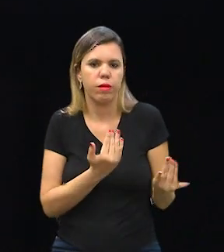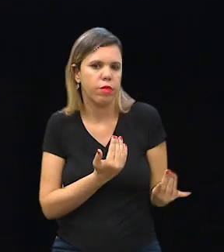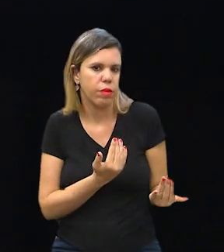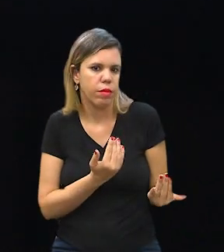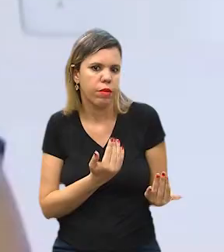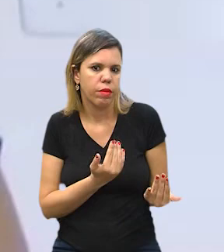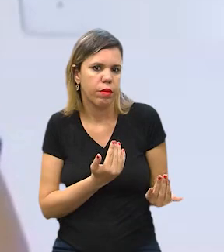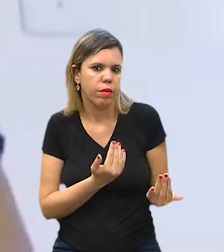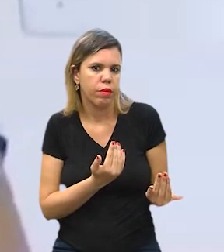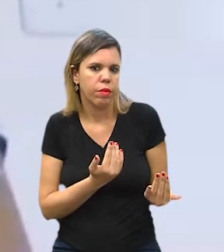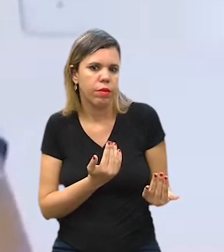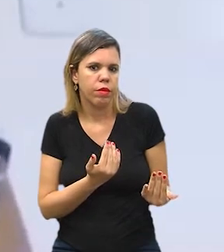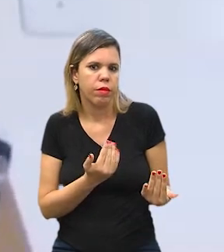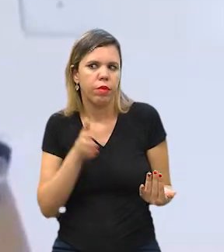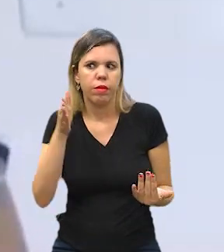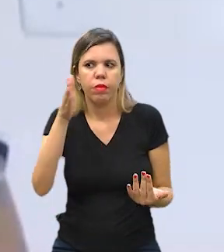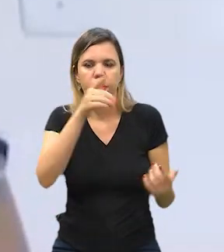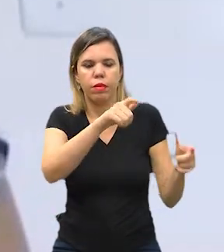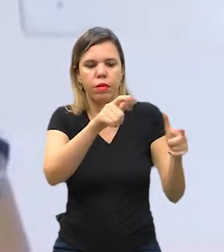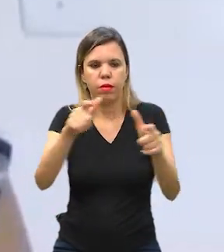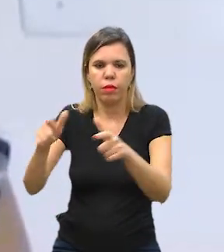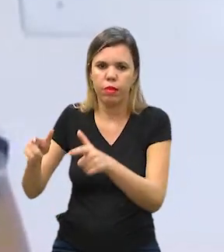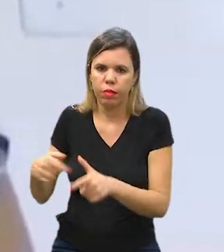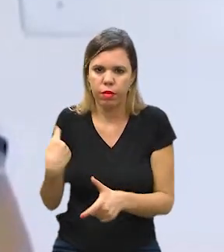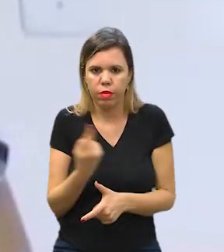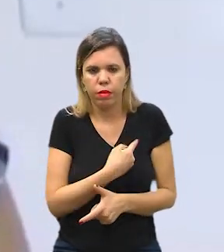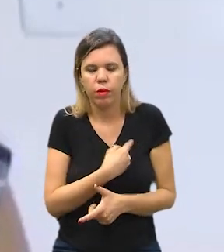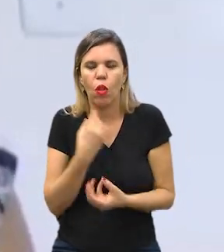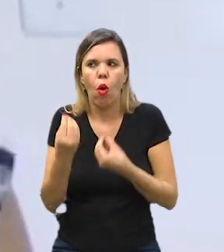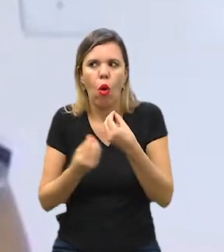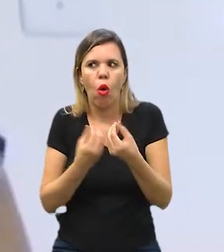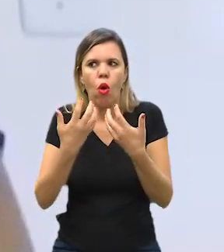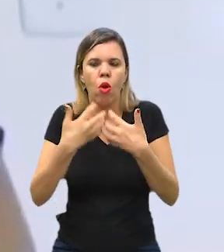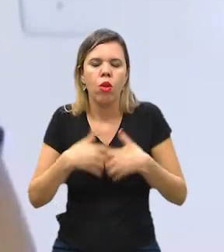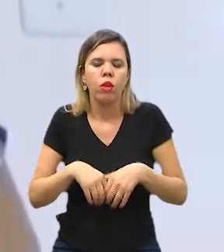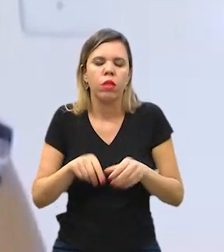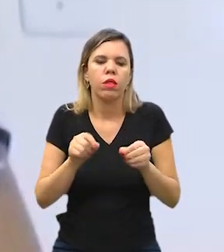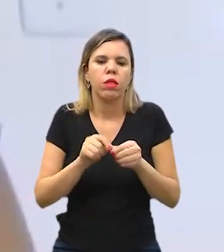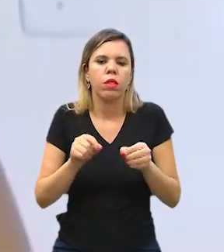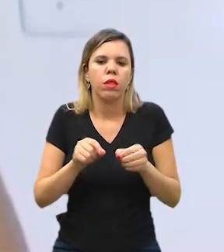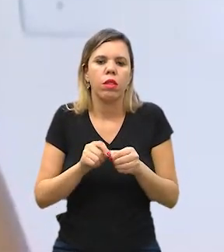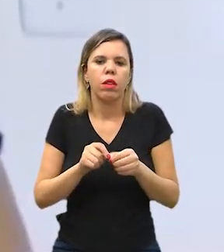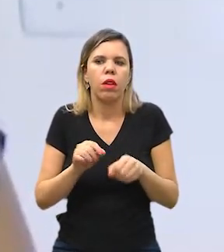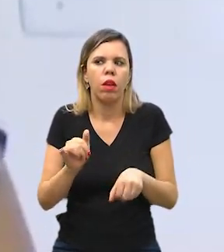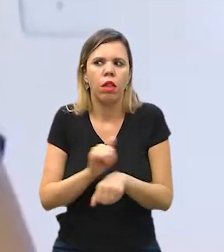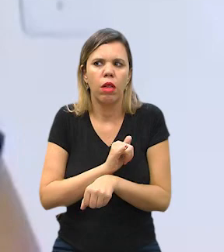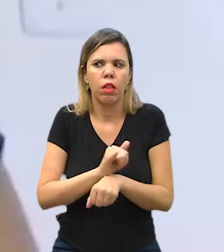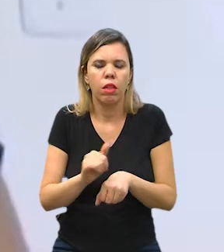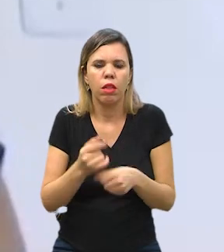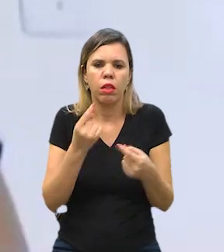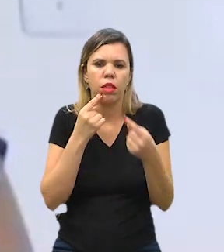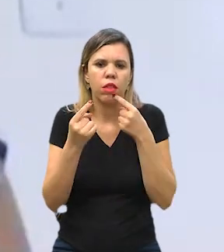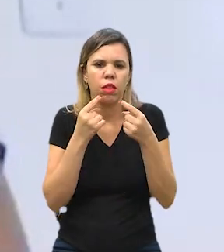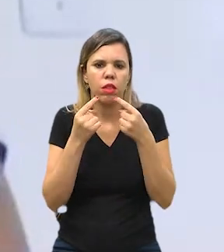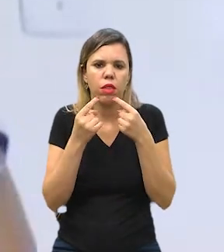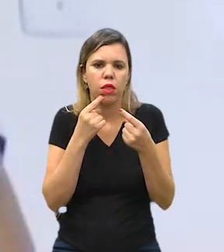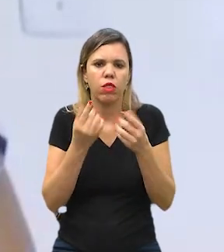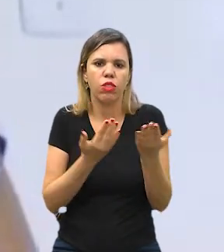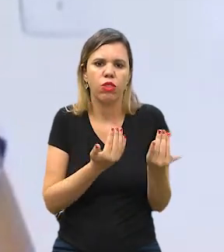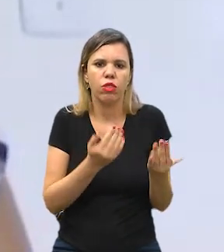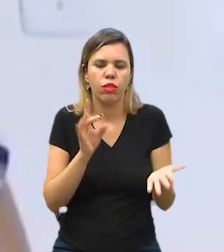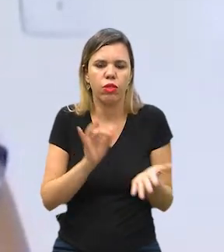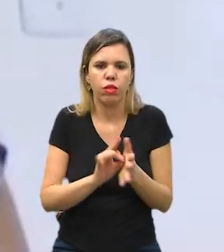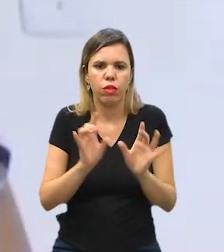sociais, porque juventudes estão em todos os espaços, né? Então, como que a gente pode buscar outras alternativas